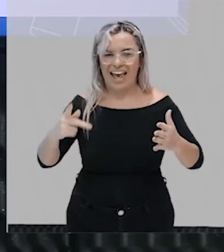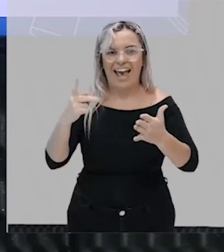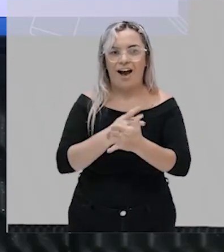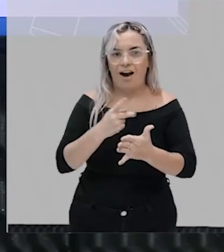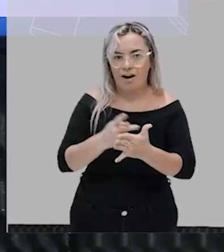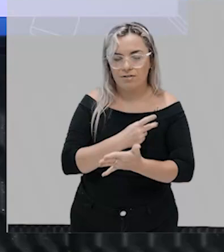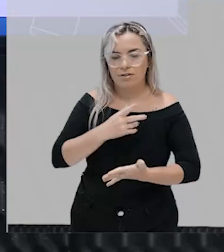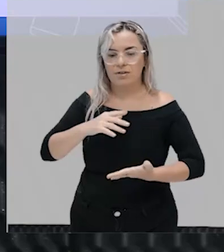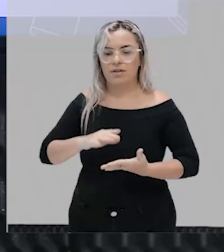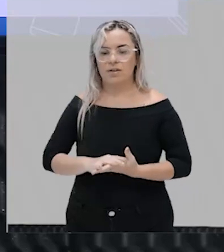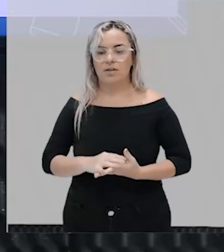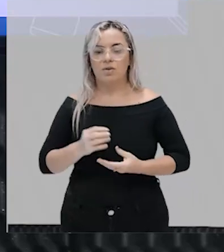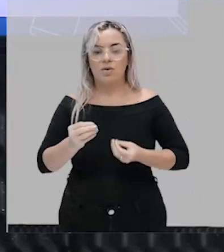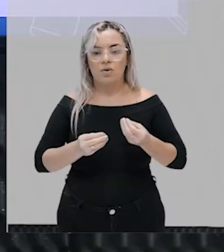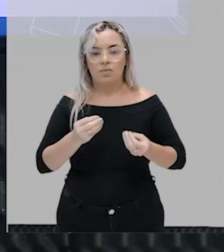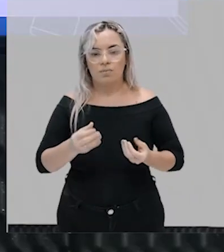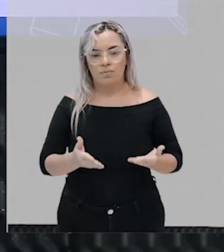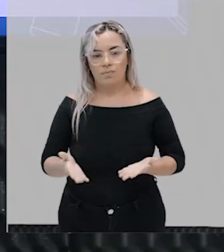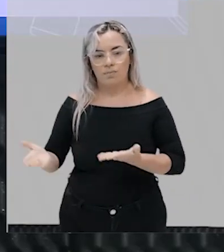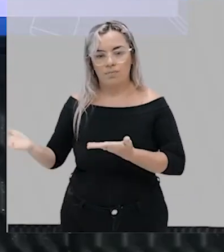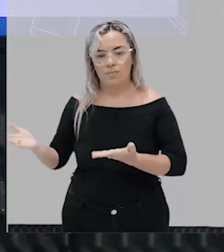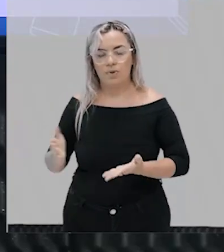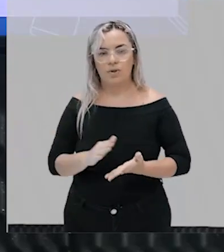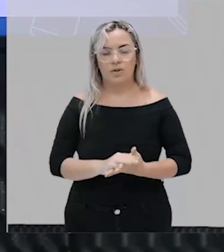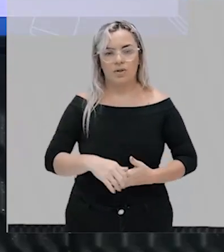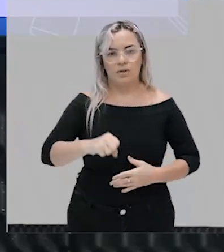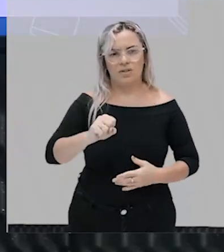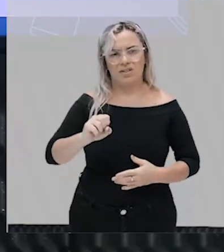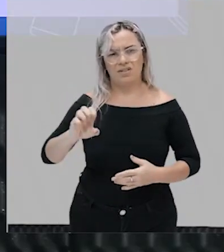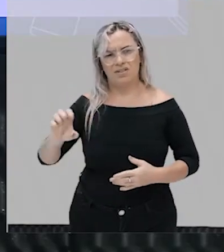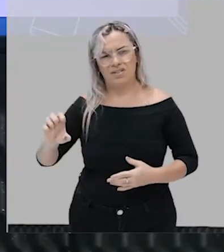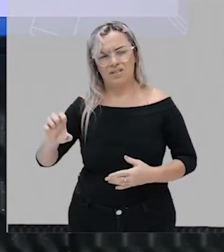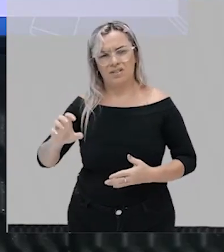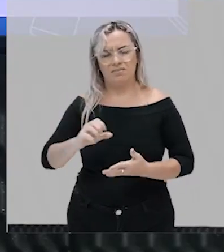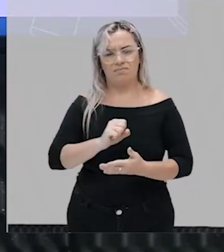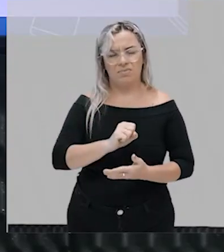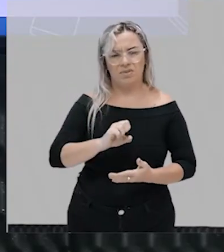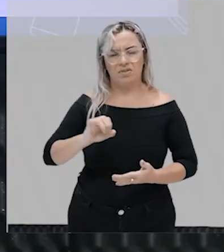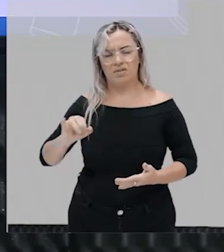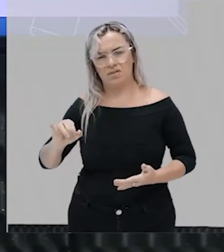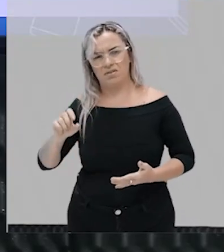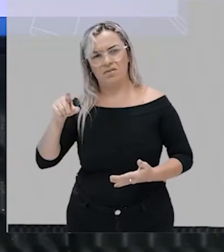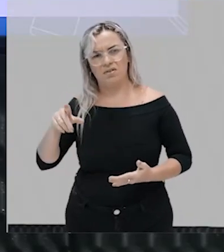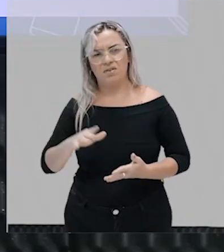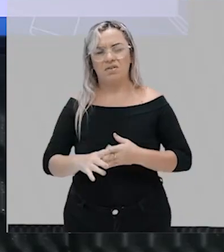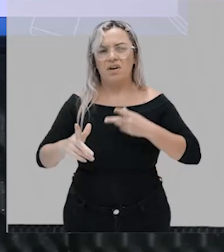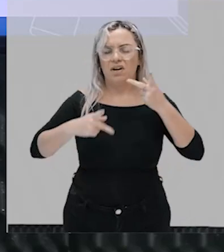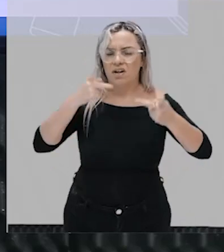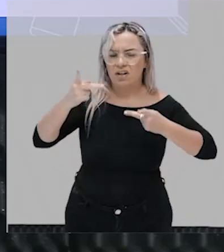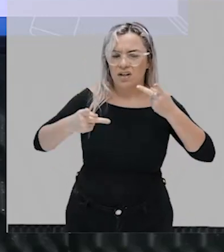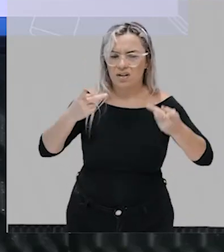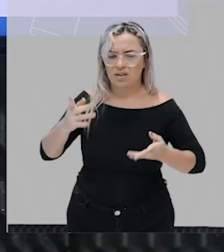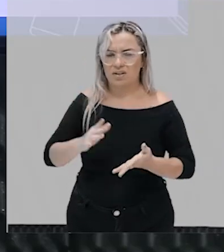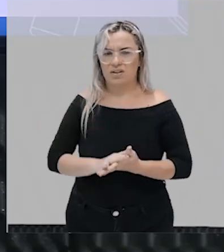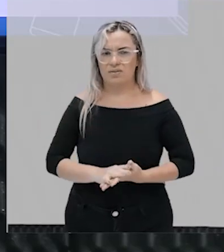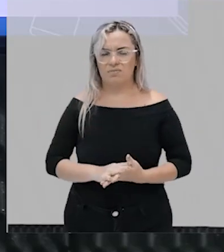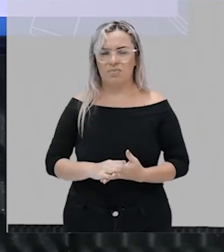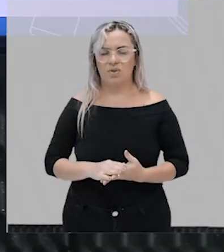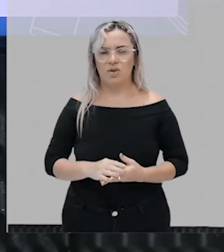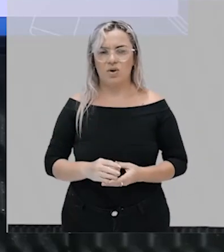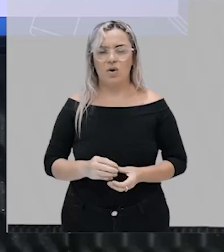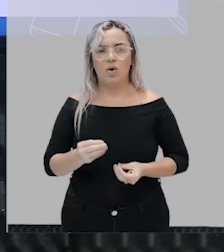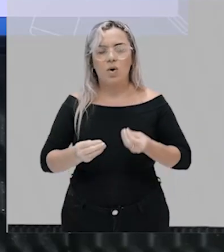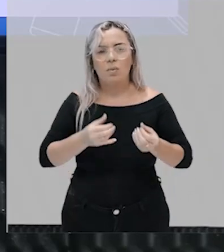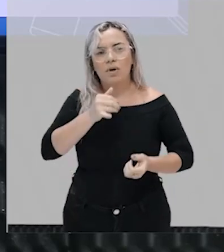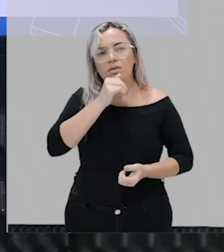uma sentença assim, ó. Se comentaram, se falaram, Rapaz, se fala por aí.